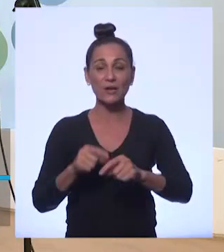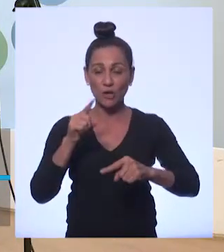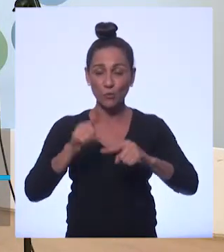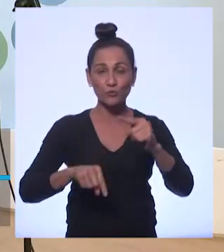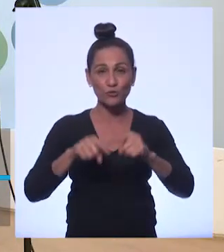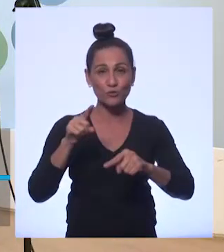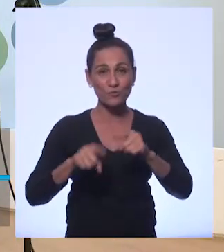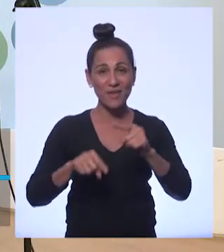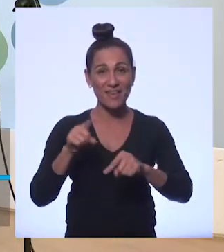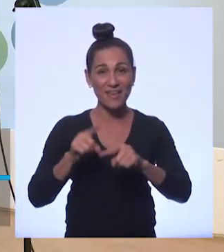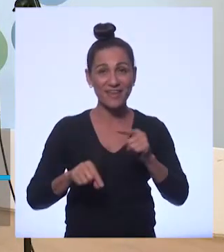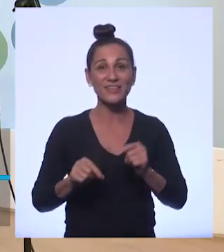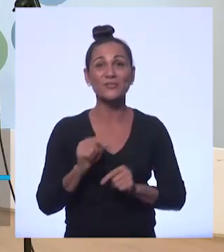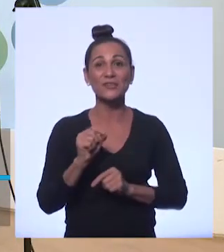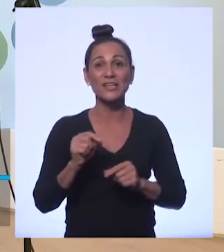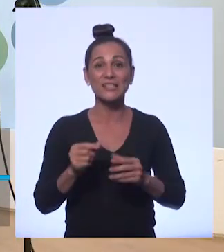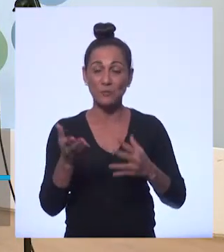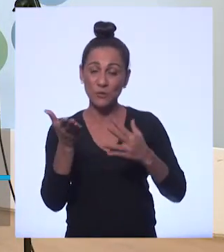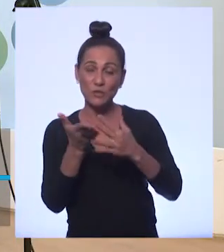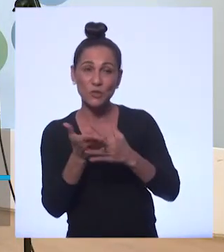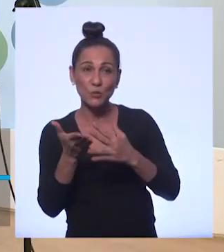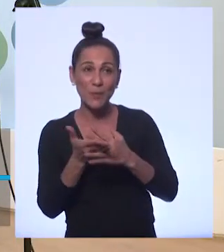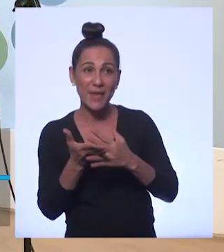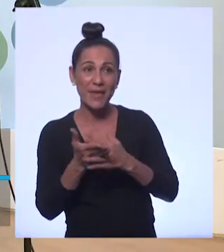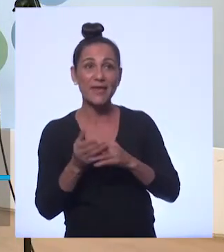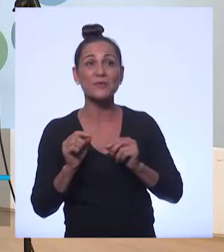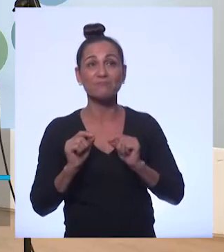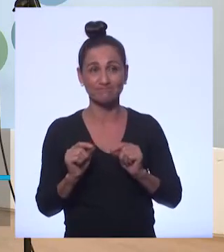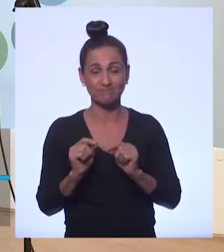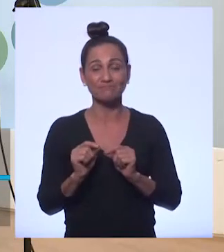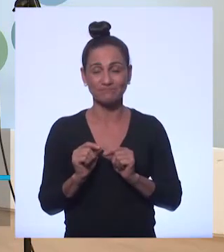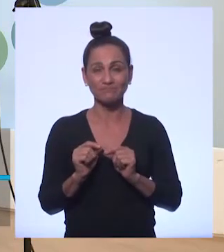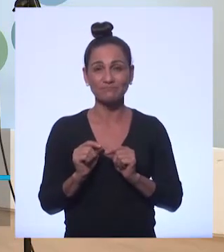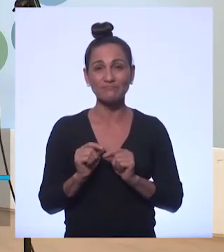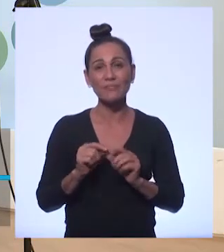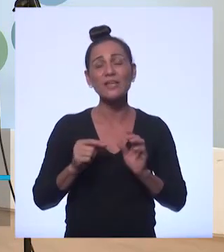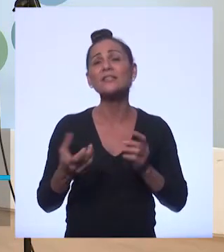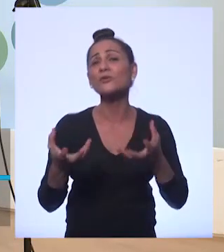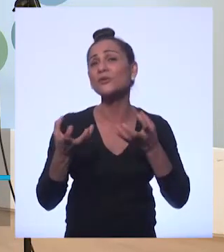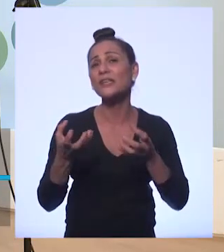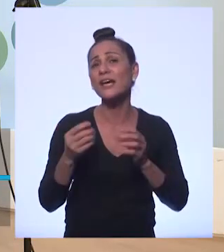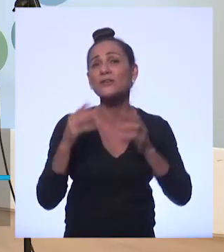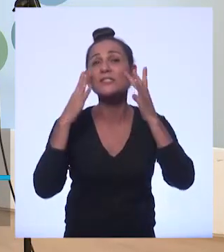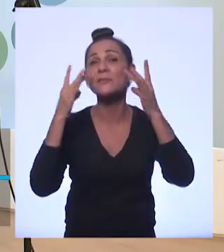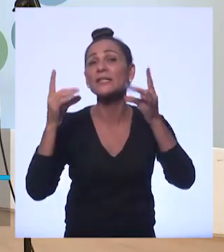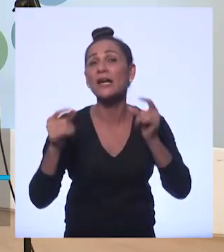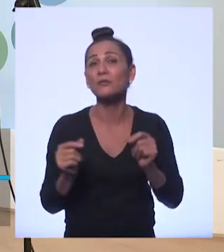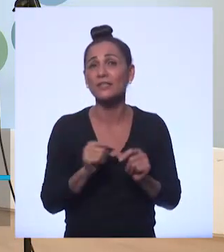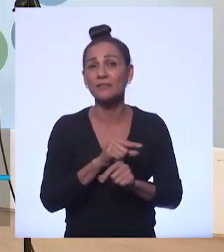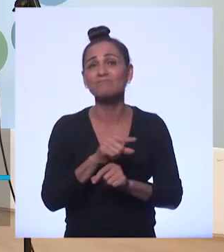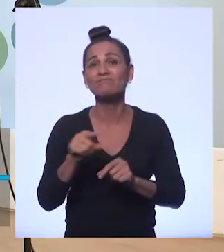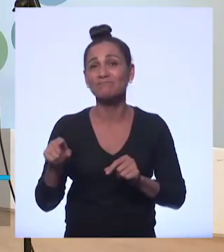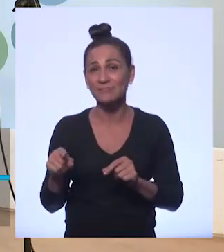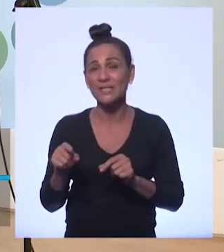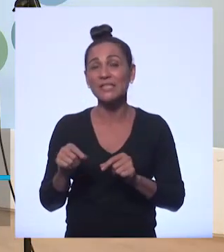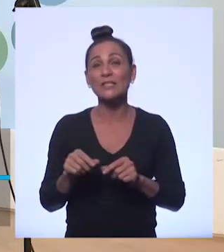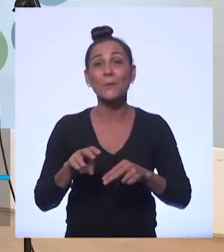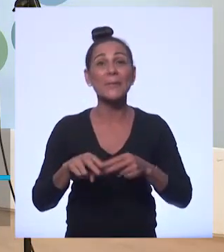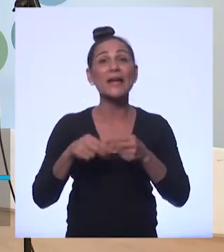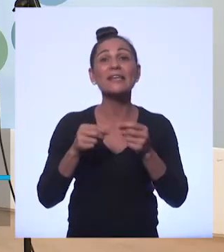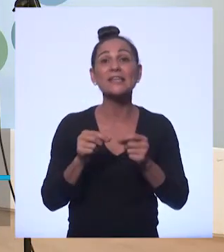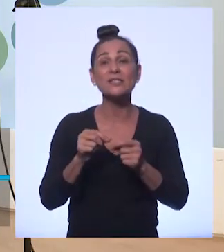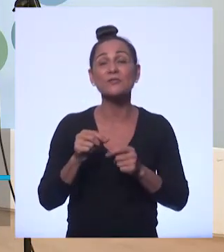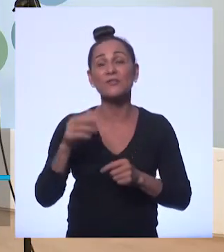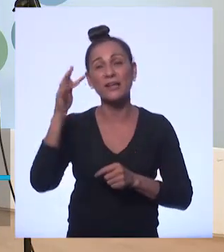né? Então já tem aí a questão do meio, um instrumento. Exato. Uhum. E eu quero falar então da questão do meio com vocês, né? Então para isso eu vou falar de